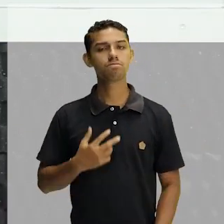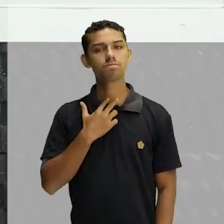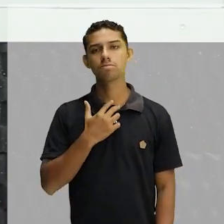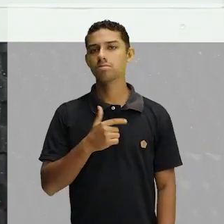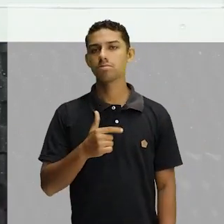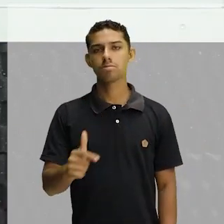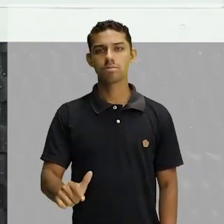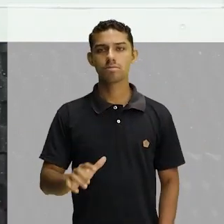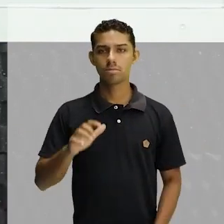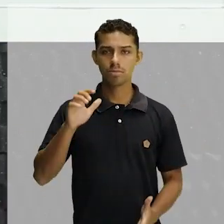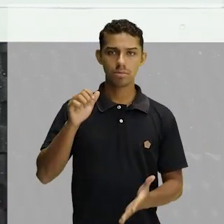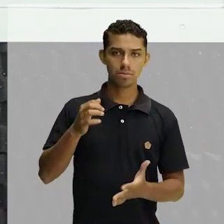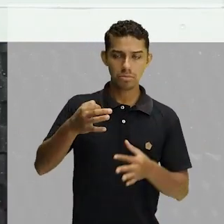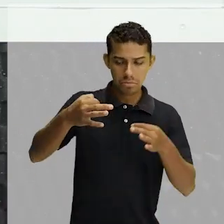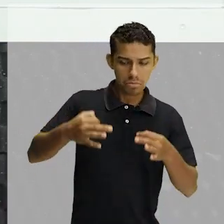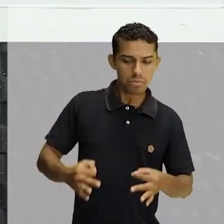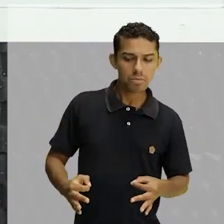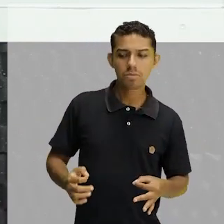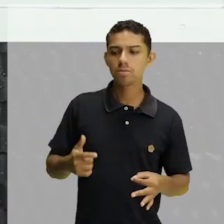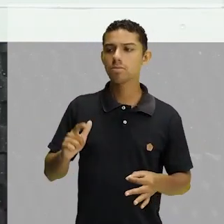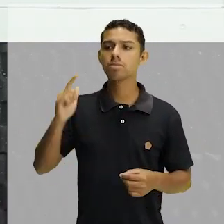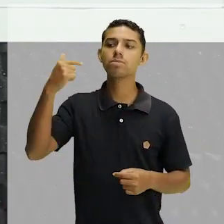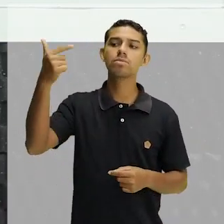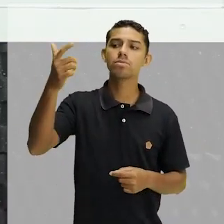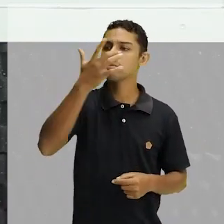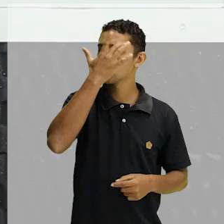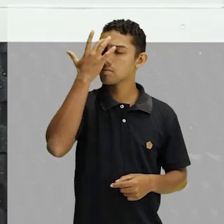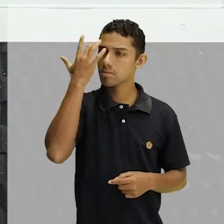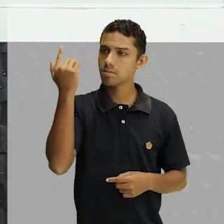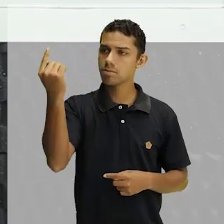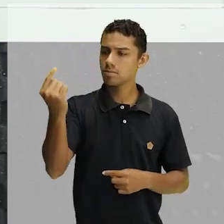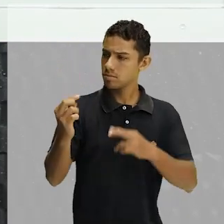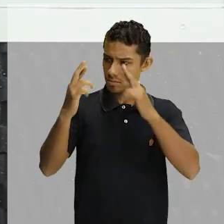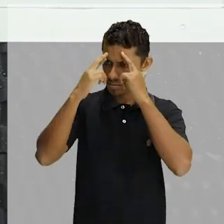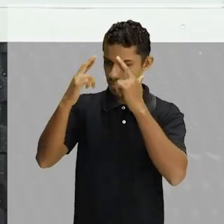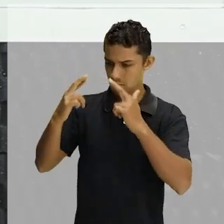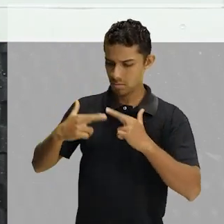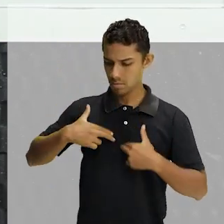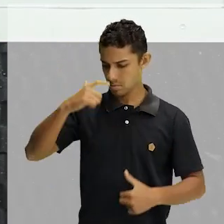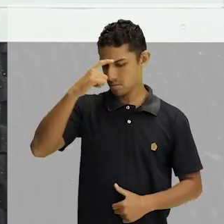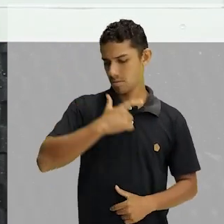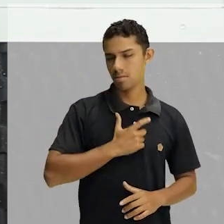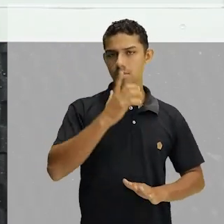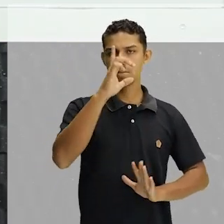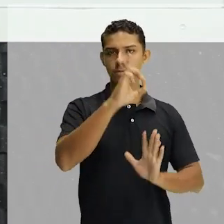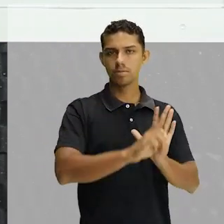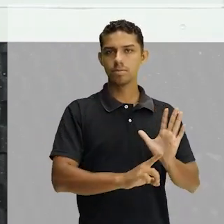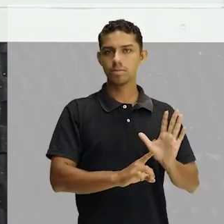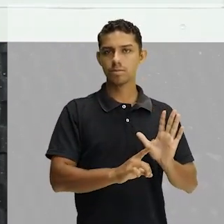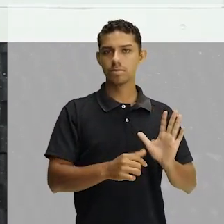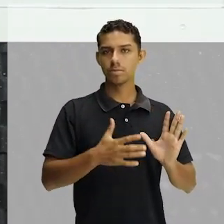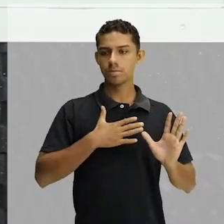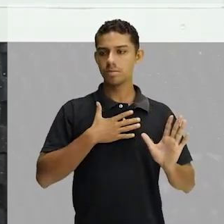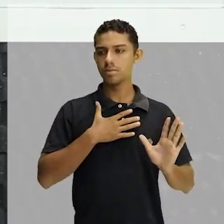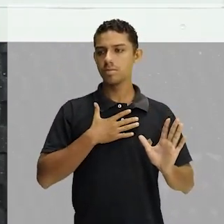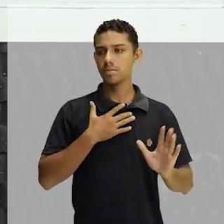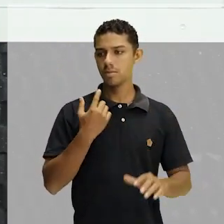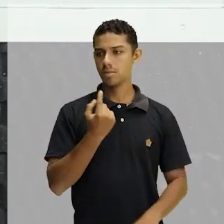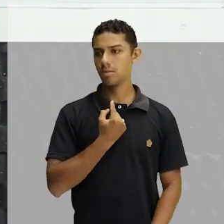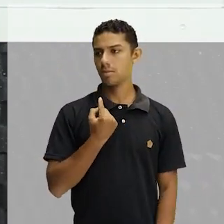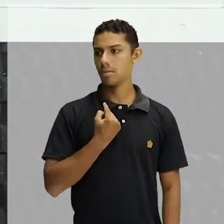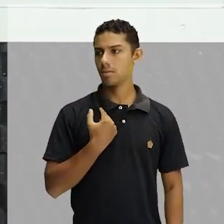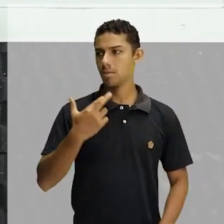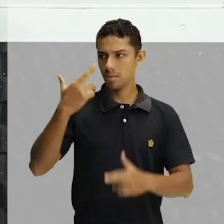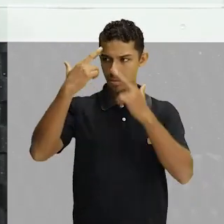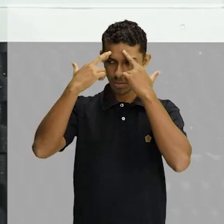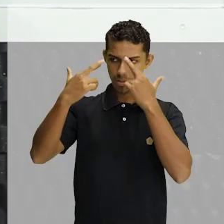tenho tanta firmeza que o outro vai respeitar o meu direito, vai respeitar a minha individualidade